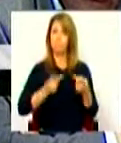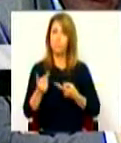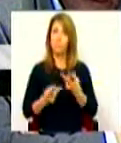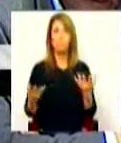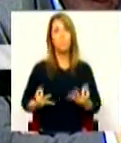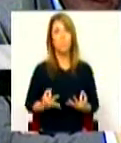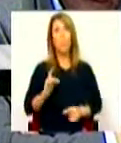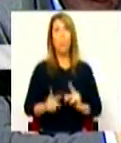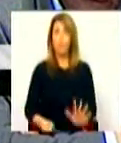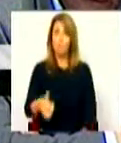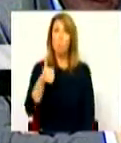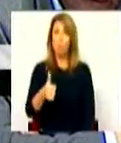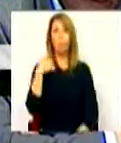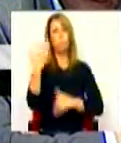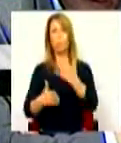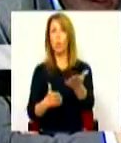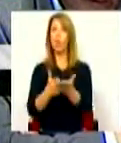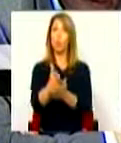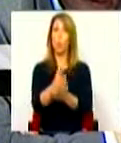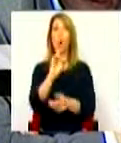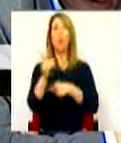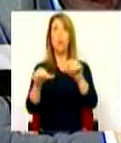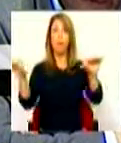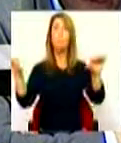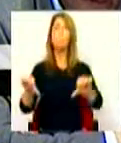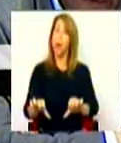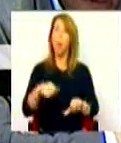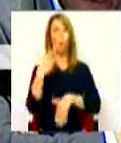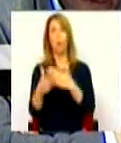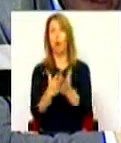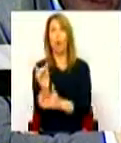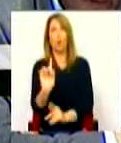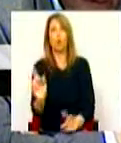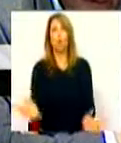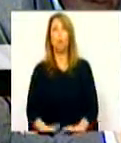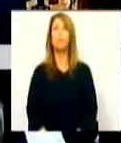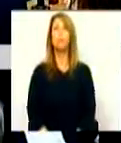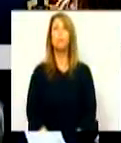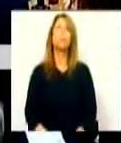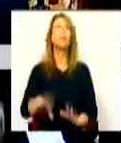bom continuaremos, o que for mau não continuaremos.